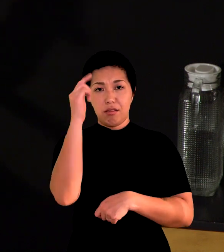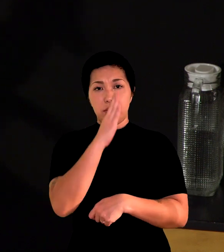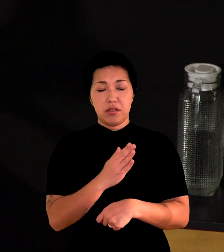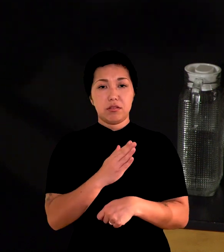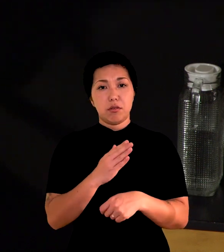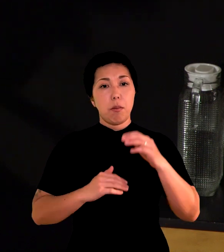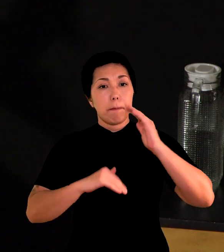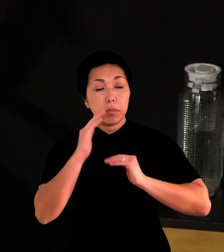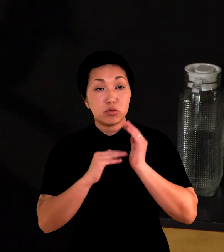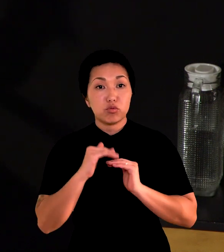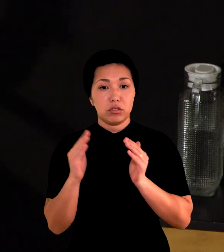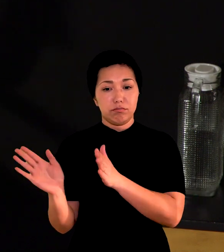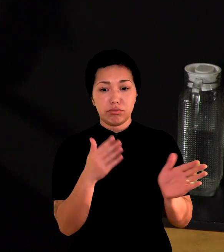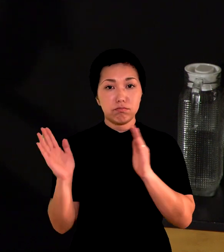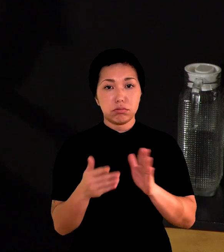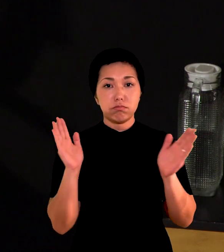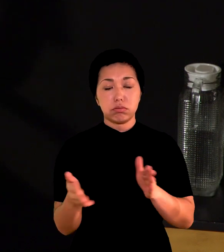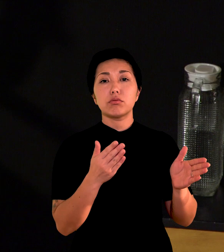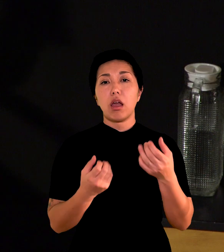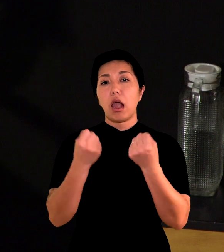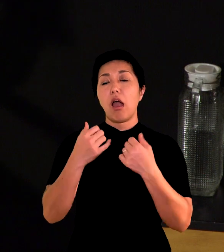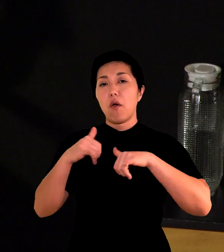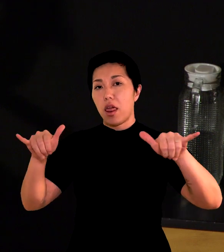precisaria para ter um carro elétrico aqui?